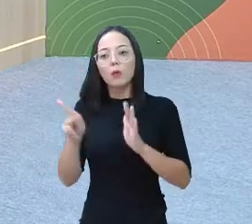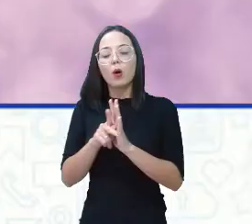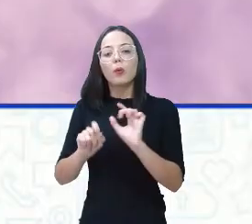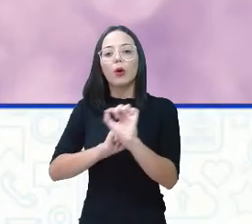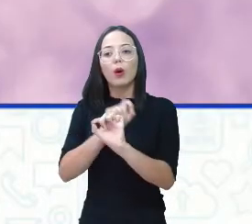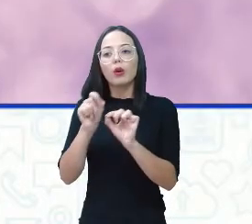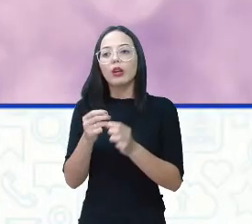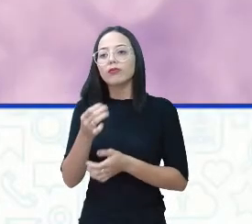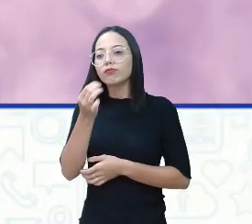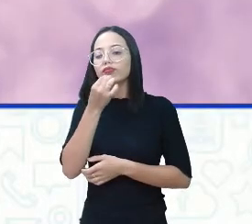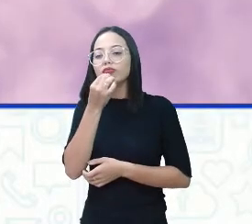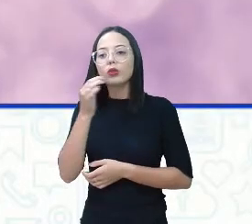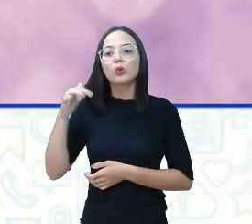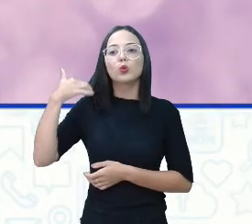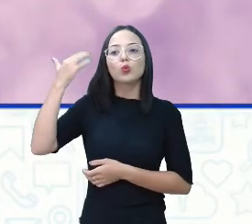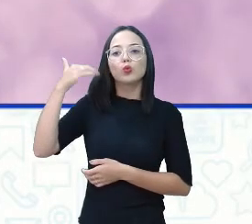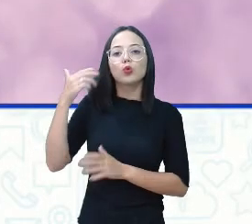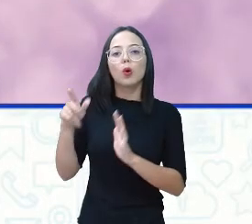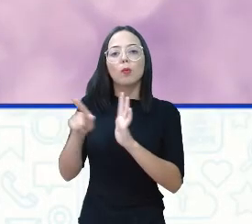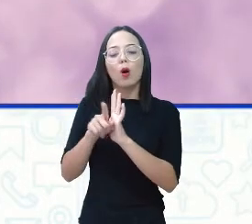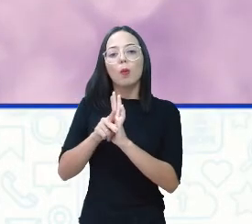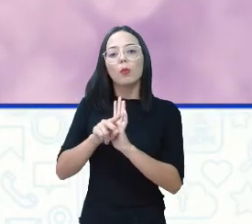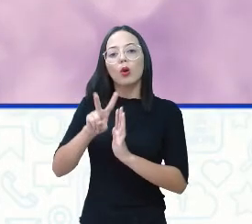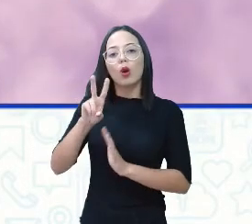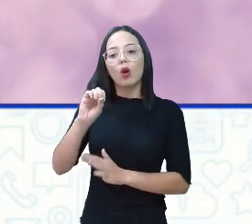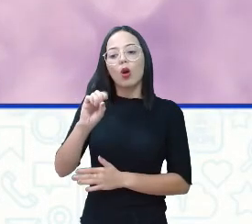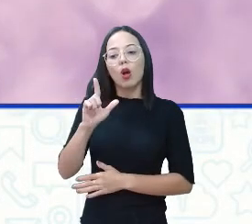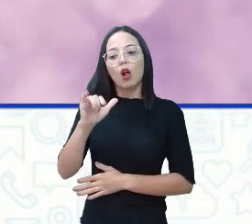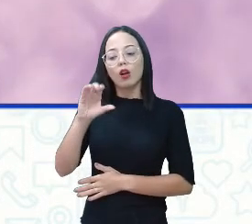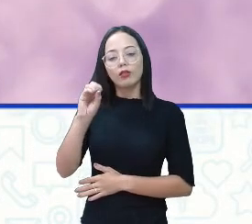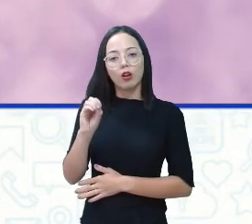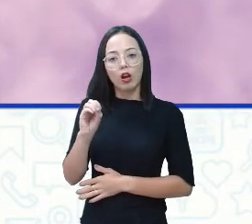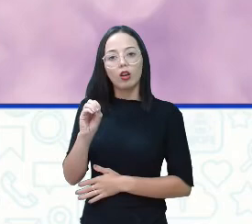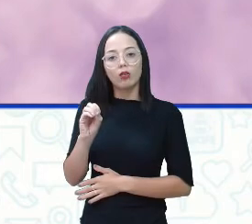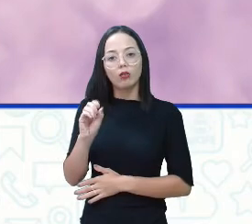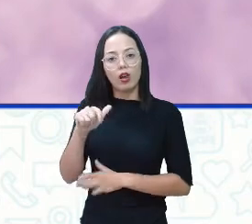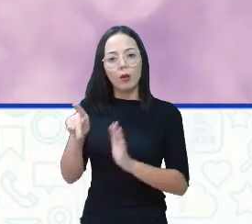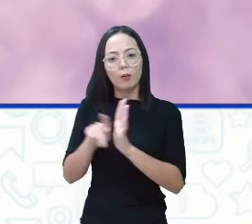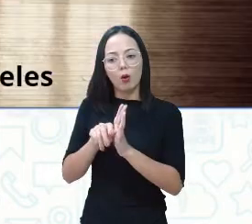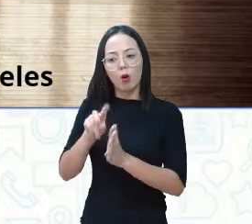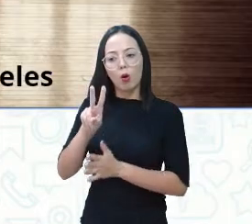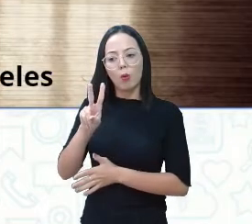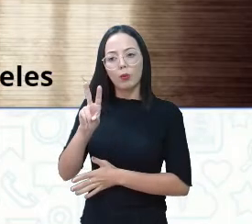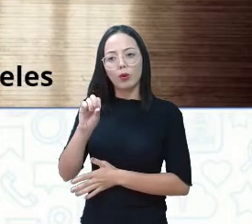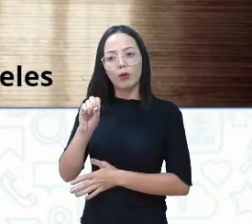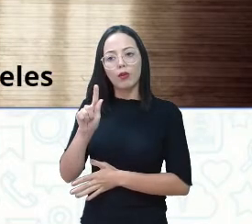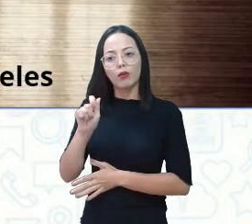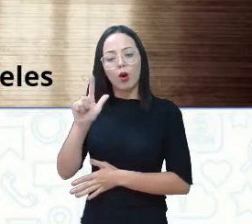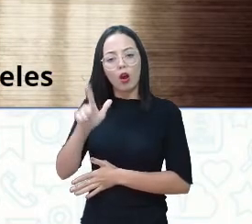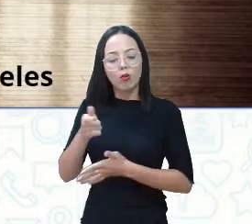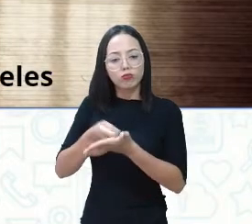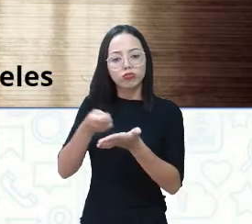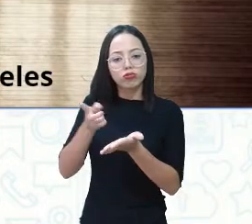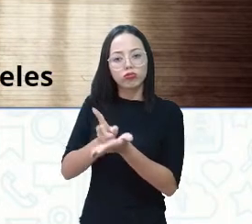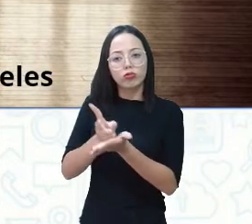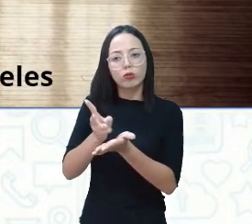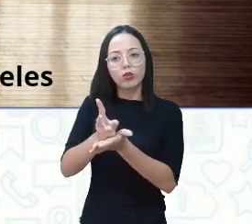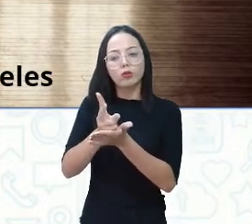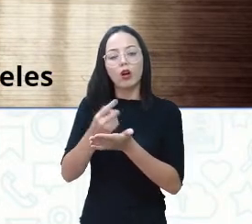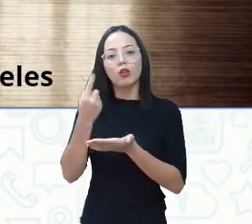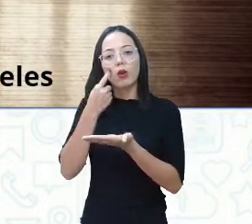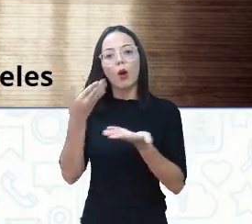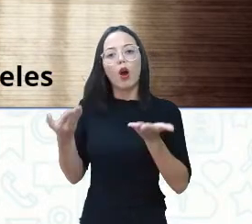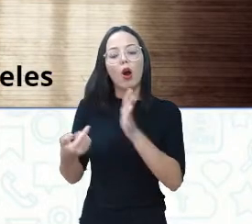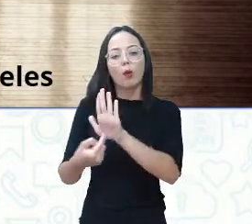a repetição de um som vocálico, ou seja, de uma vogal que se repete insistentemente. Então, eu trouxe aqui um exemplo